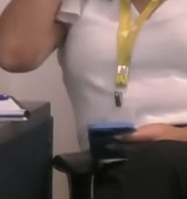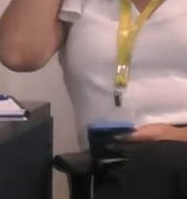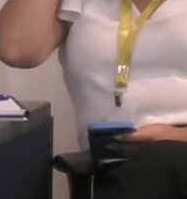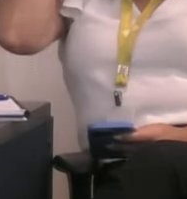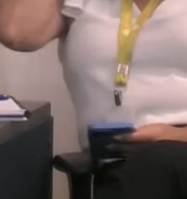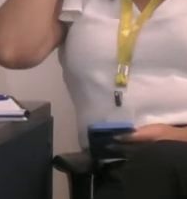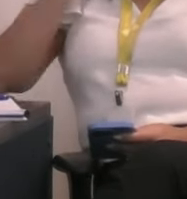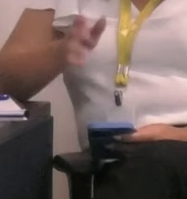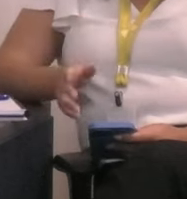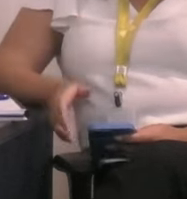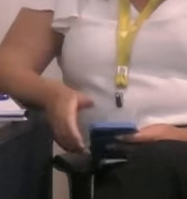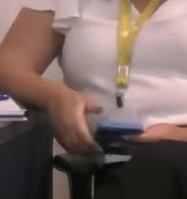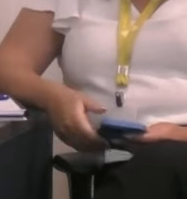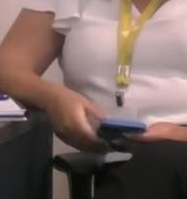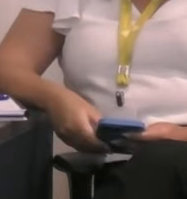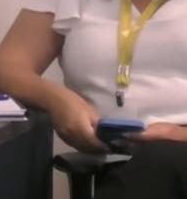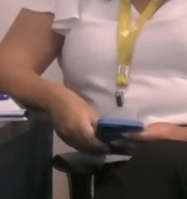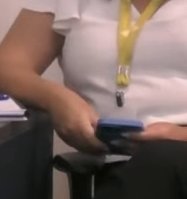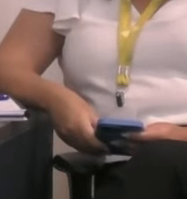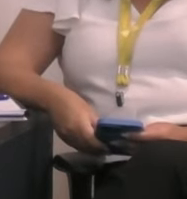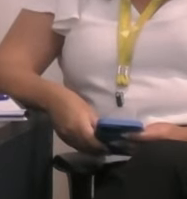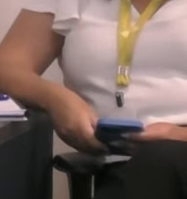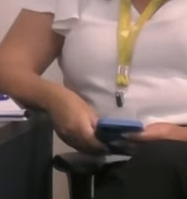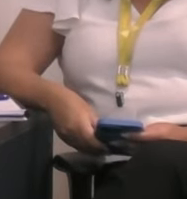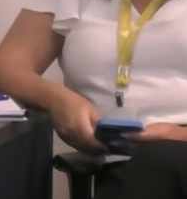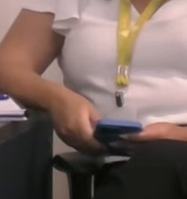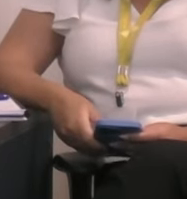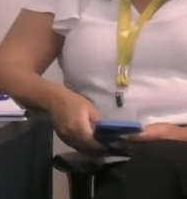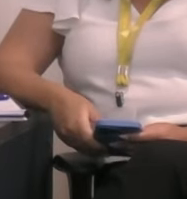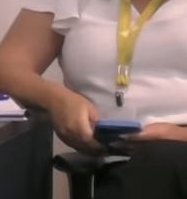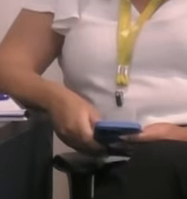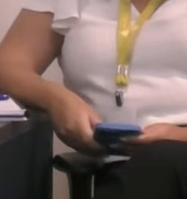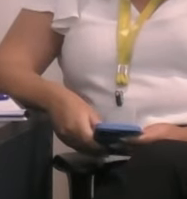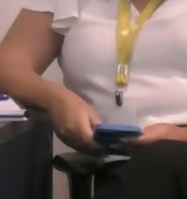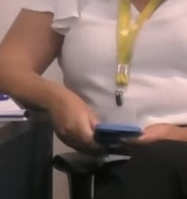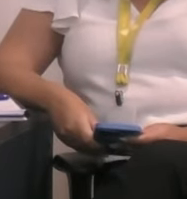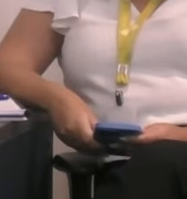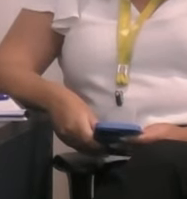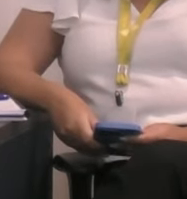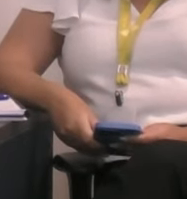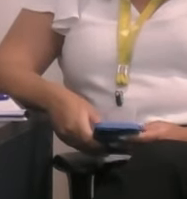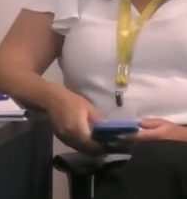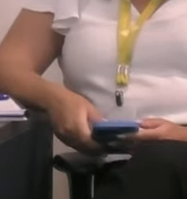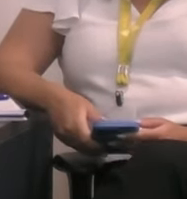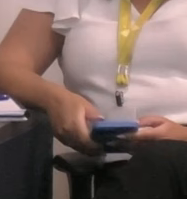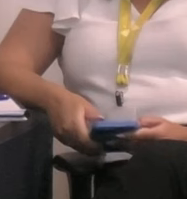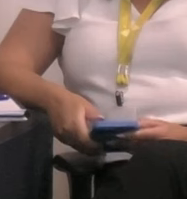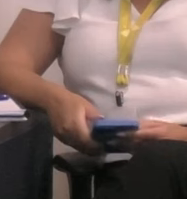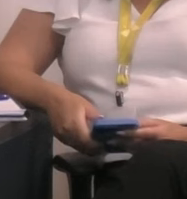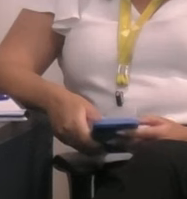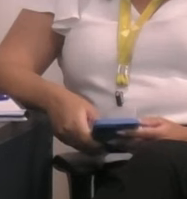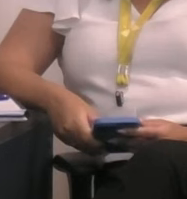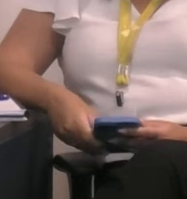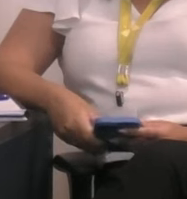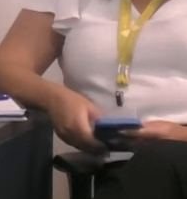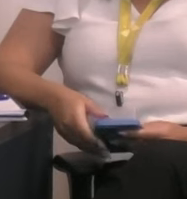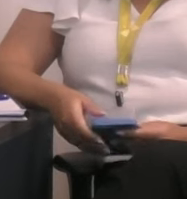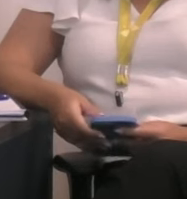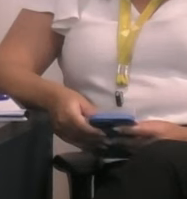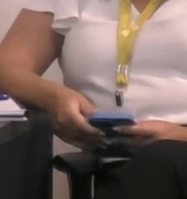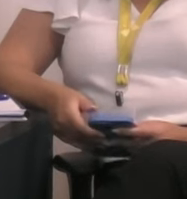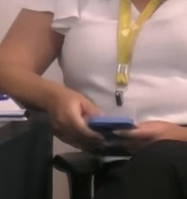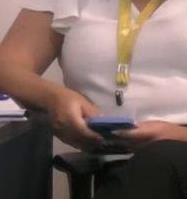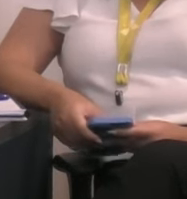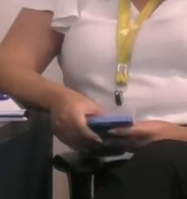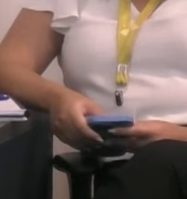ICMS que é pago aqui, é usado para poder pagar o óleo que alimenta a energia lá no estado do Amazonas.